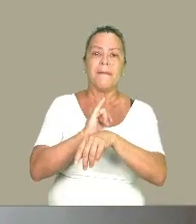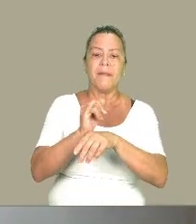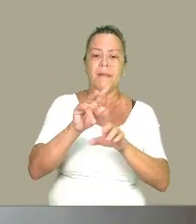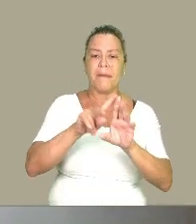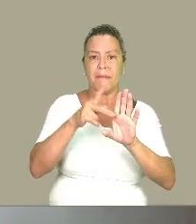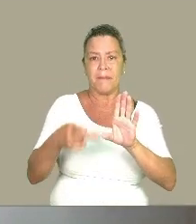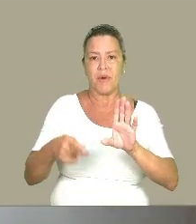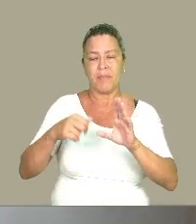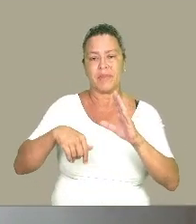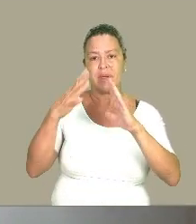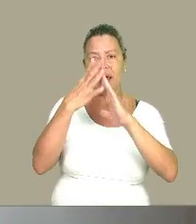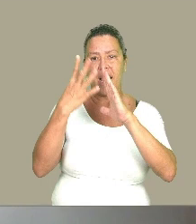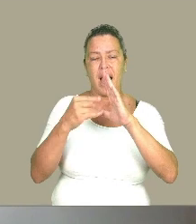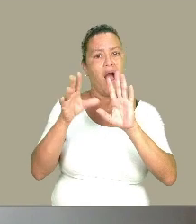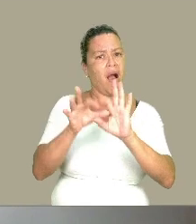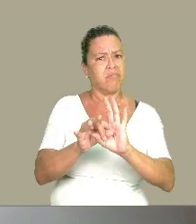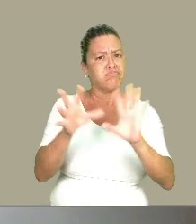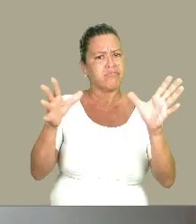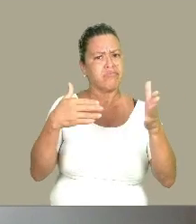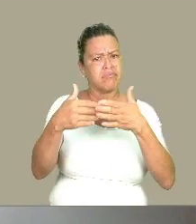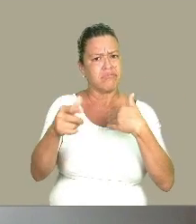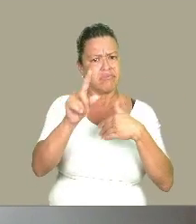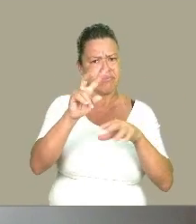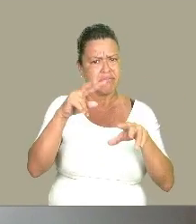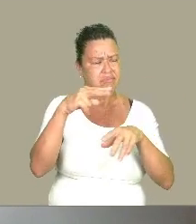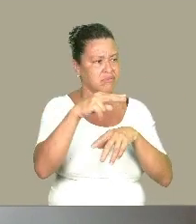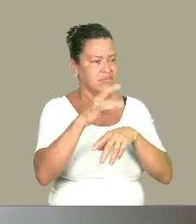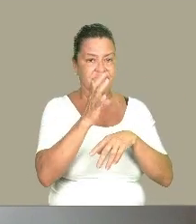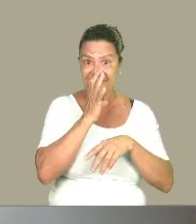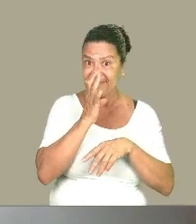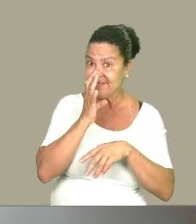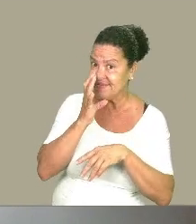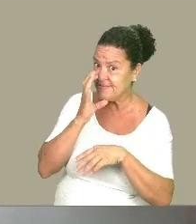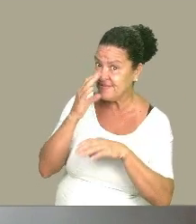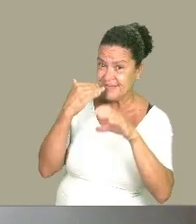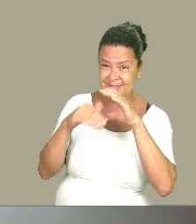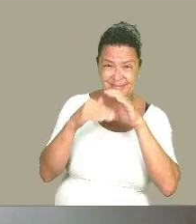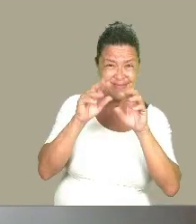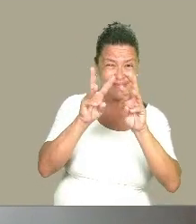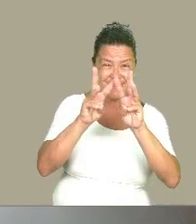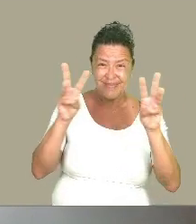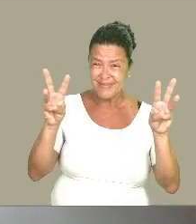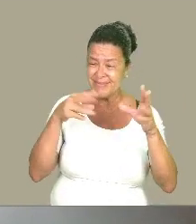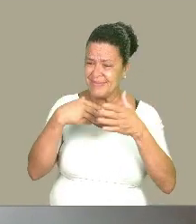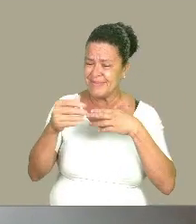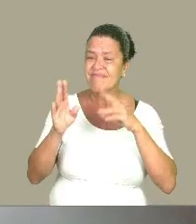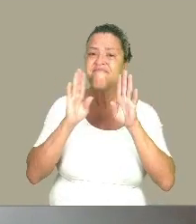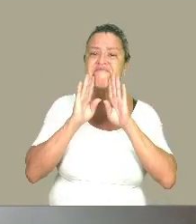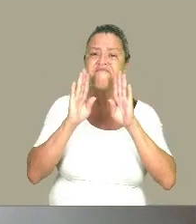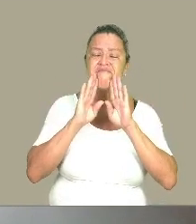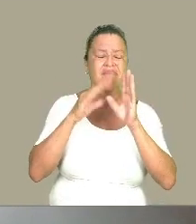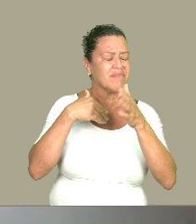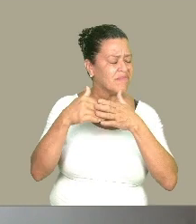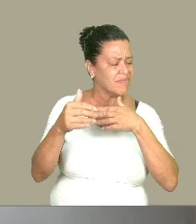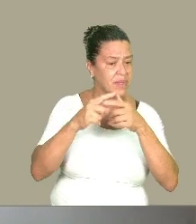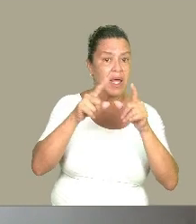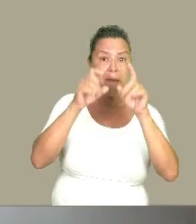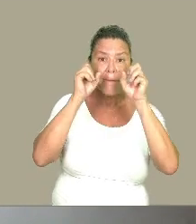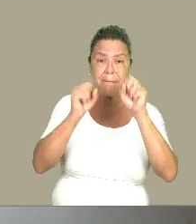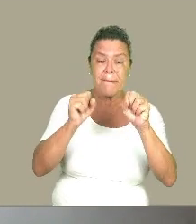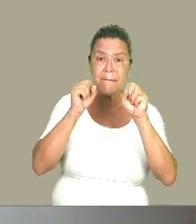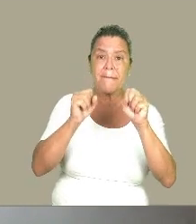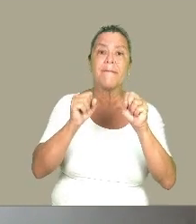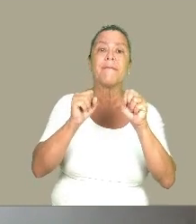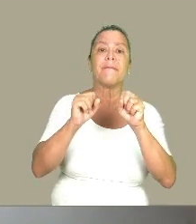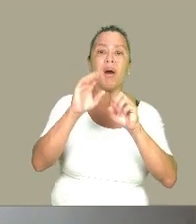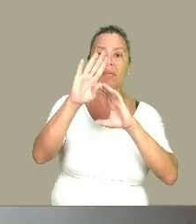Zarabatana continuam à disposição de todos, seja o e-mail, seja o site, seja o Facebook, para que vocês possam enviar